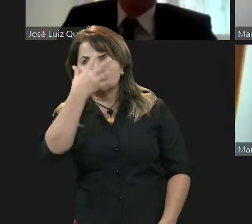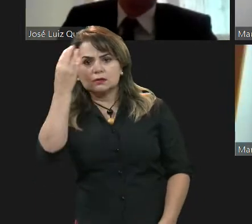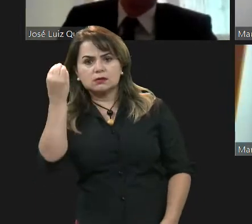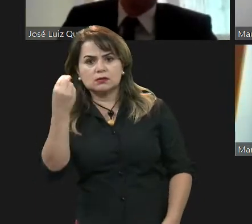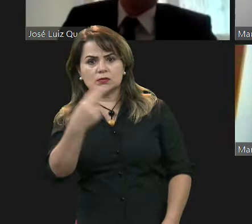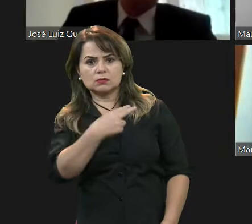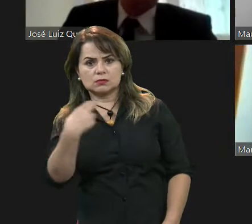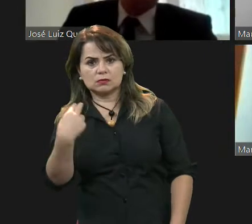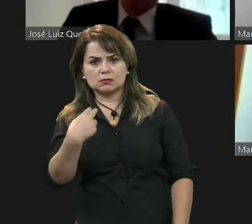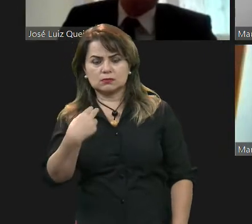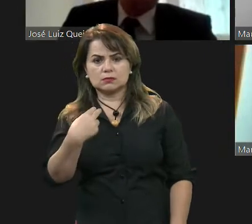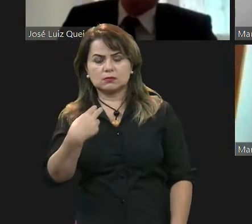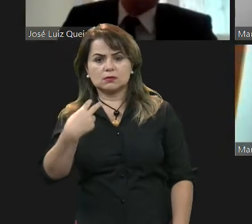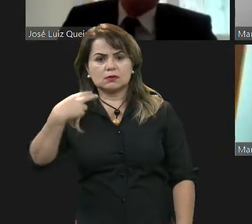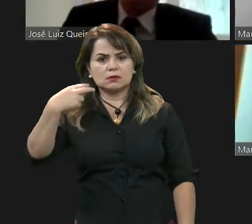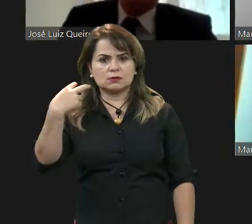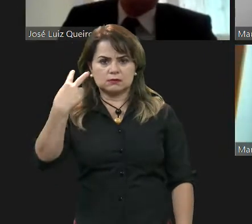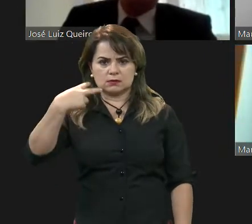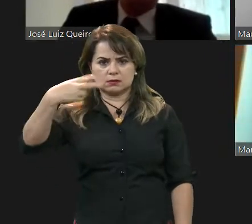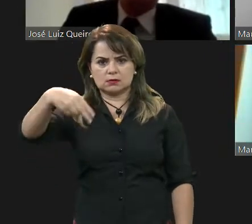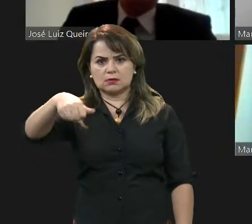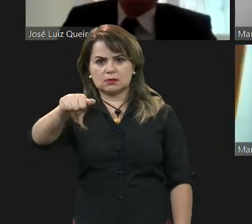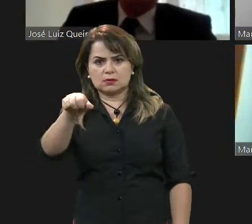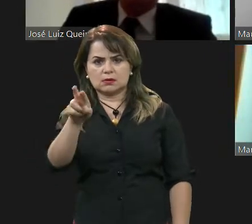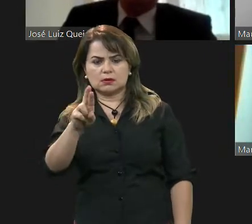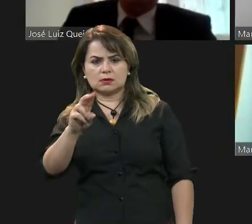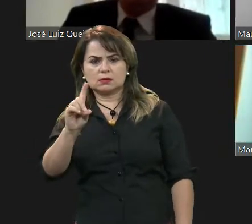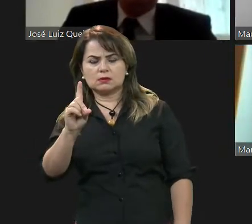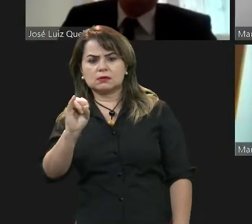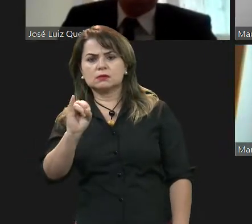Desculpe, vereador Luiz Eduardo Nardi. Presente.